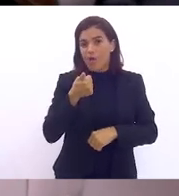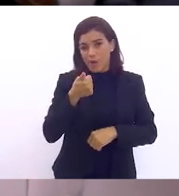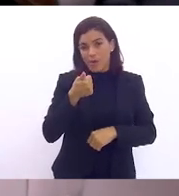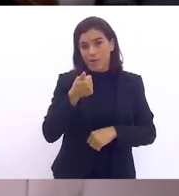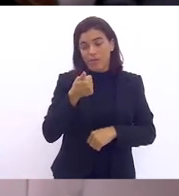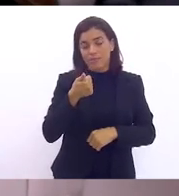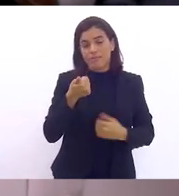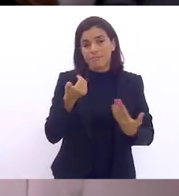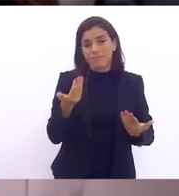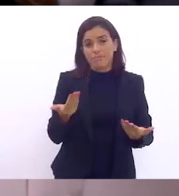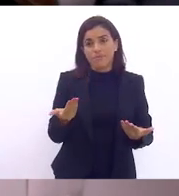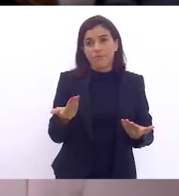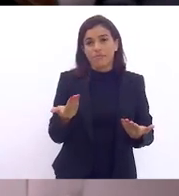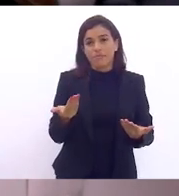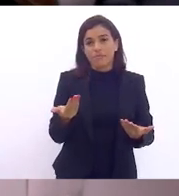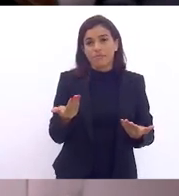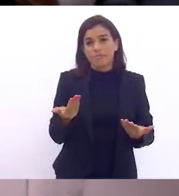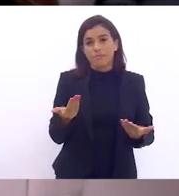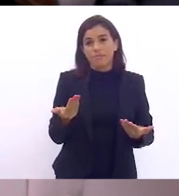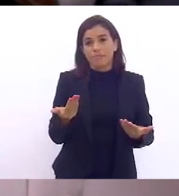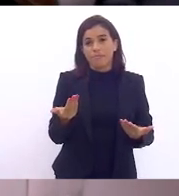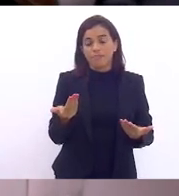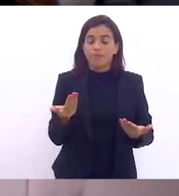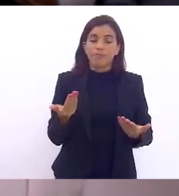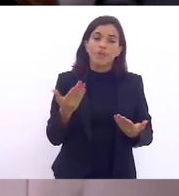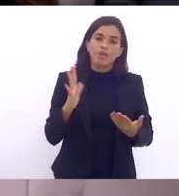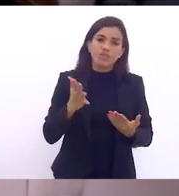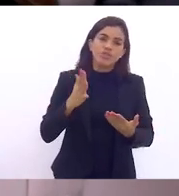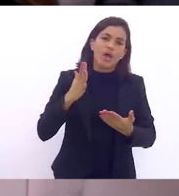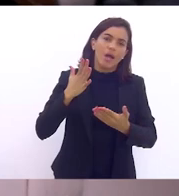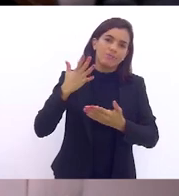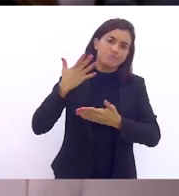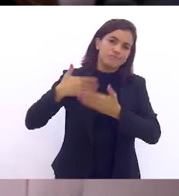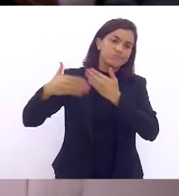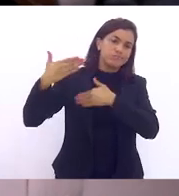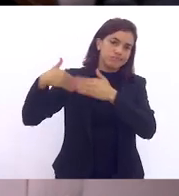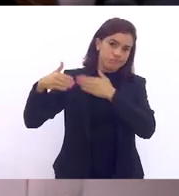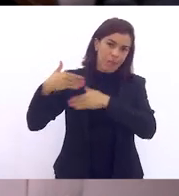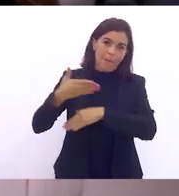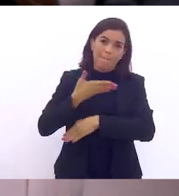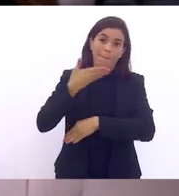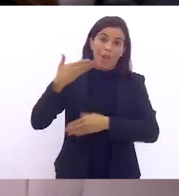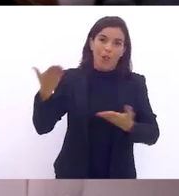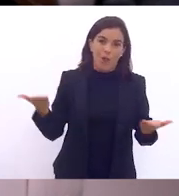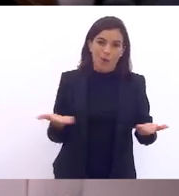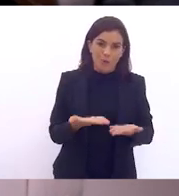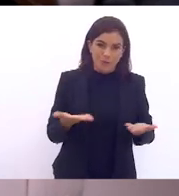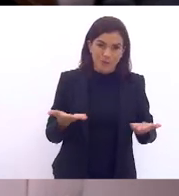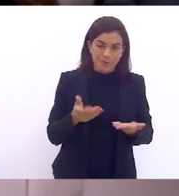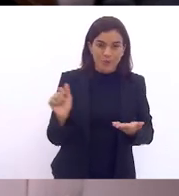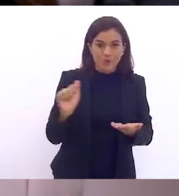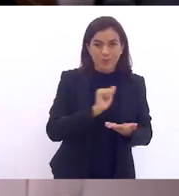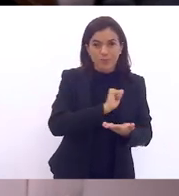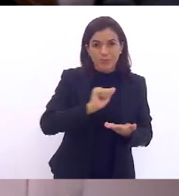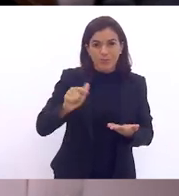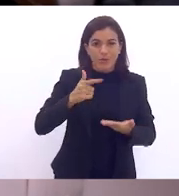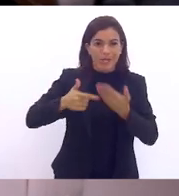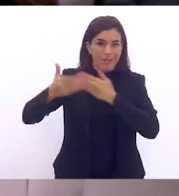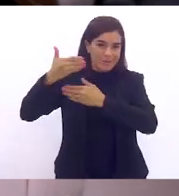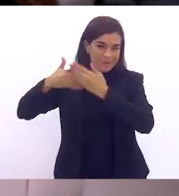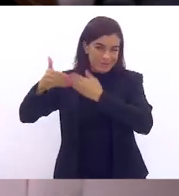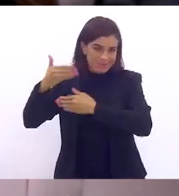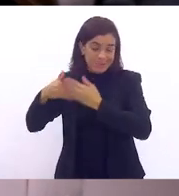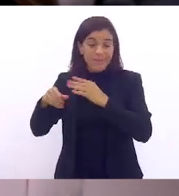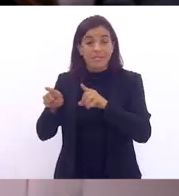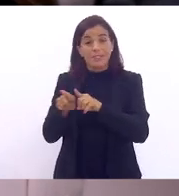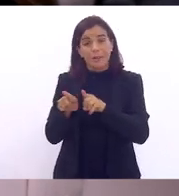do que eh ao longo das sua história foi mas também que o consumidor que o o